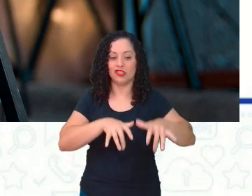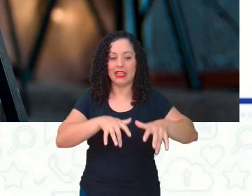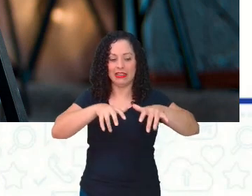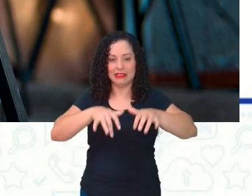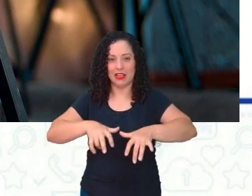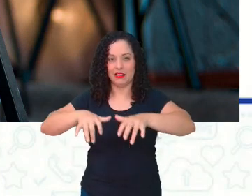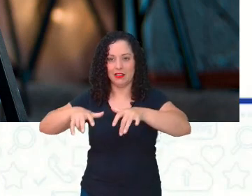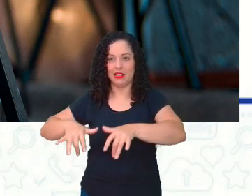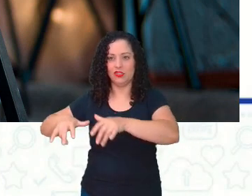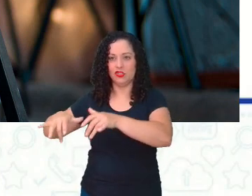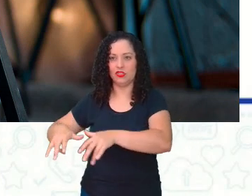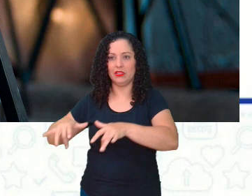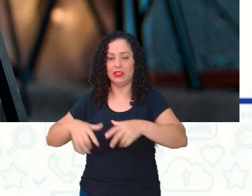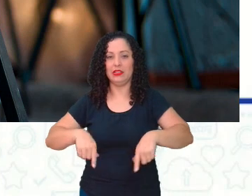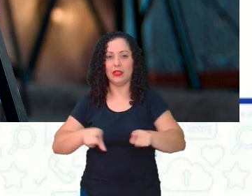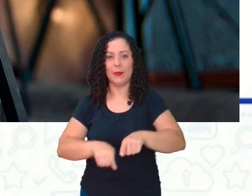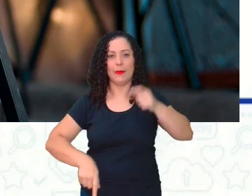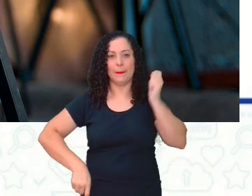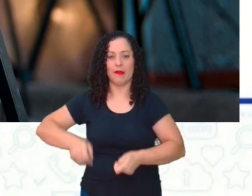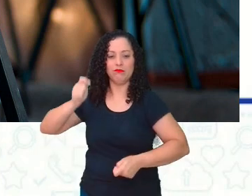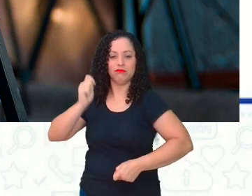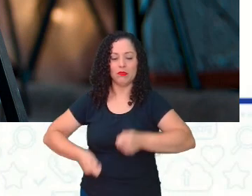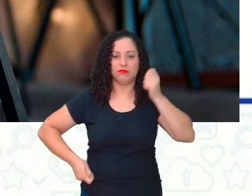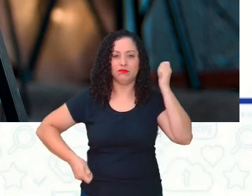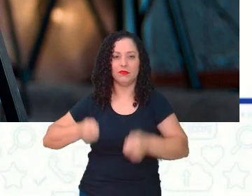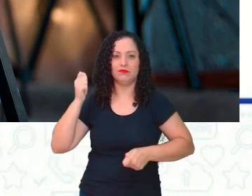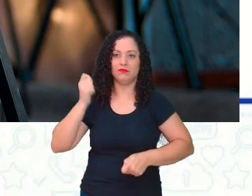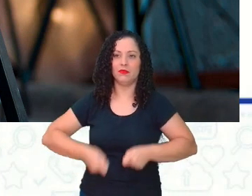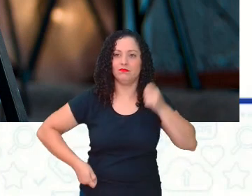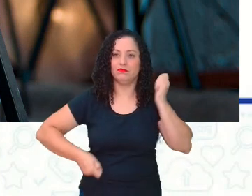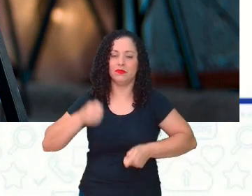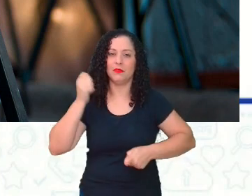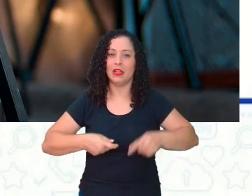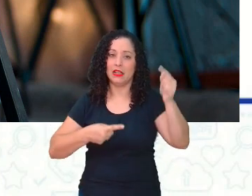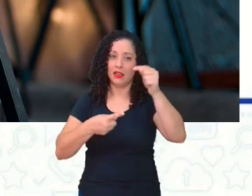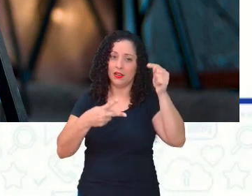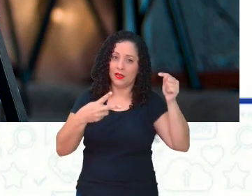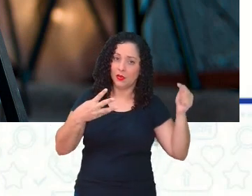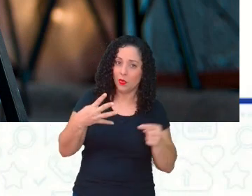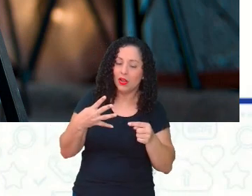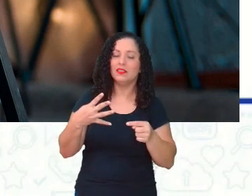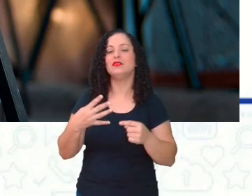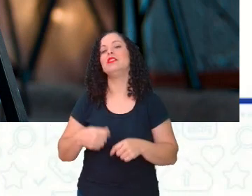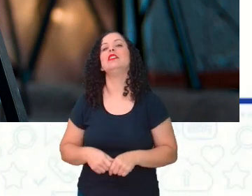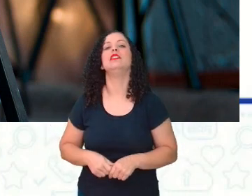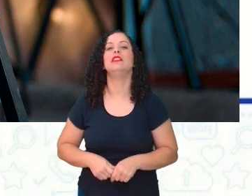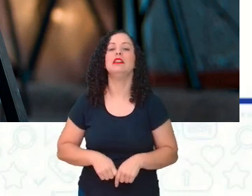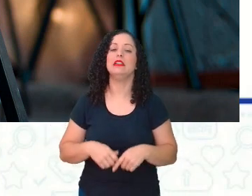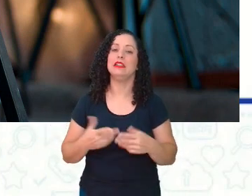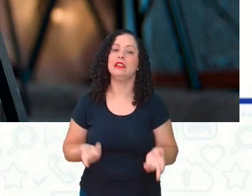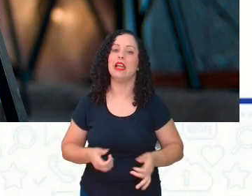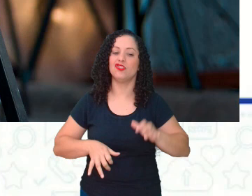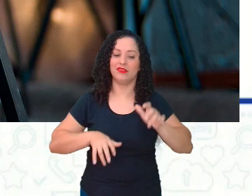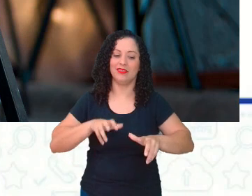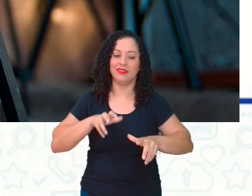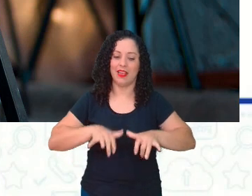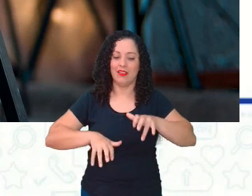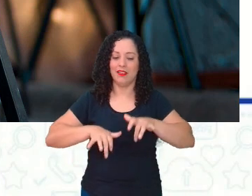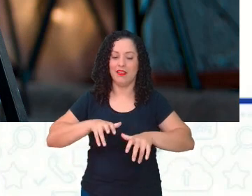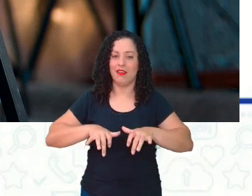teclas e os instrumentos de percussão, tá? As teclas, elas são meio termo entre cordas